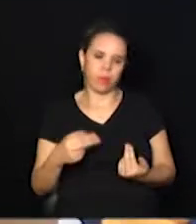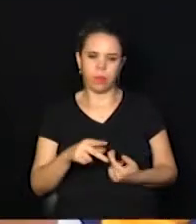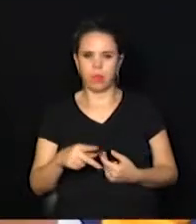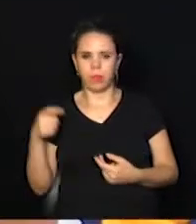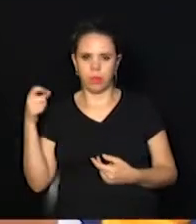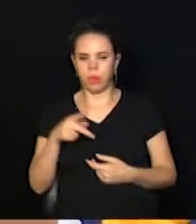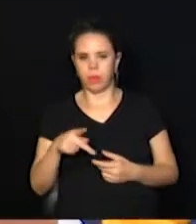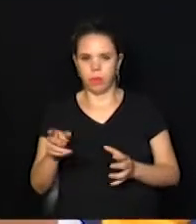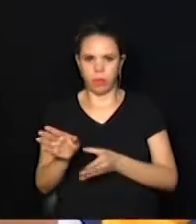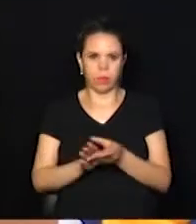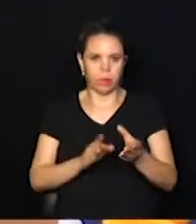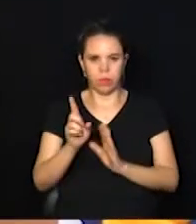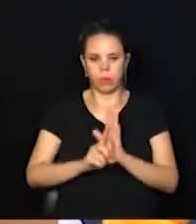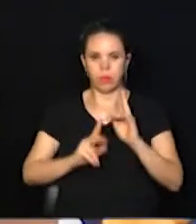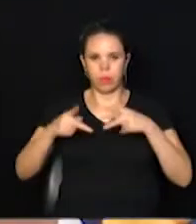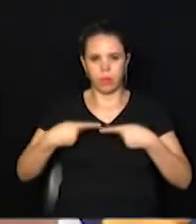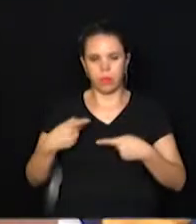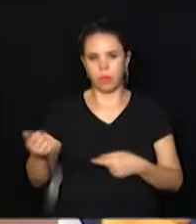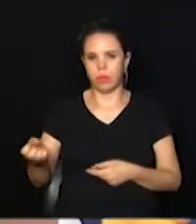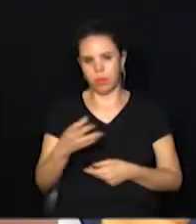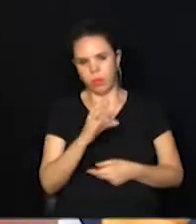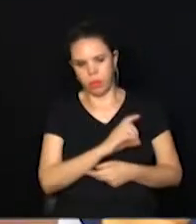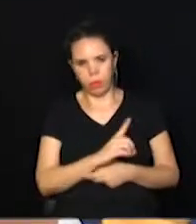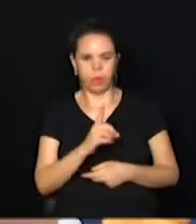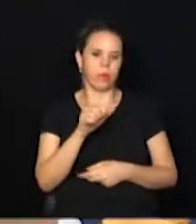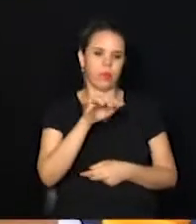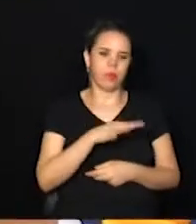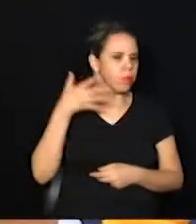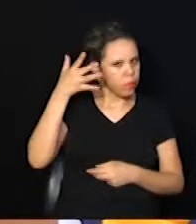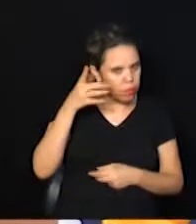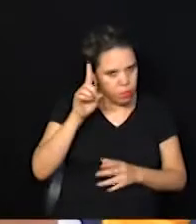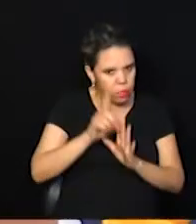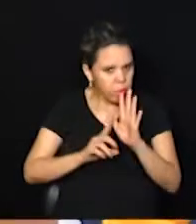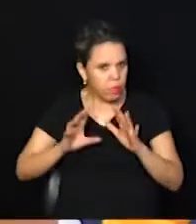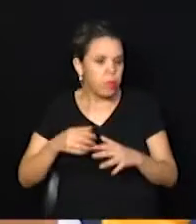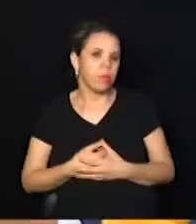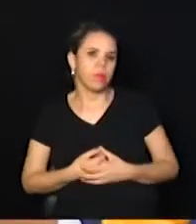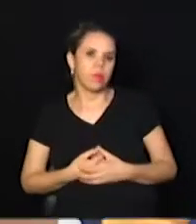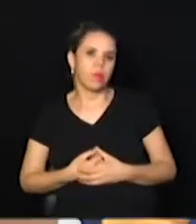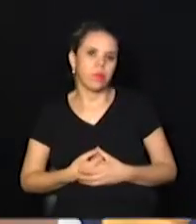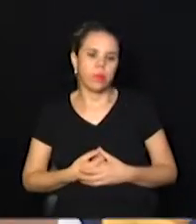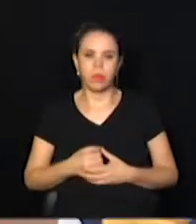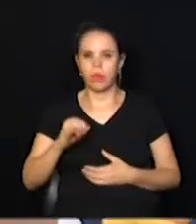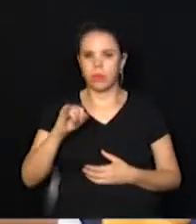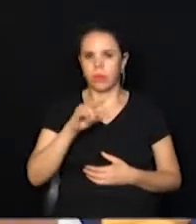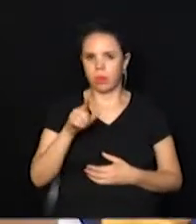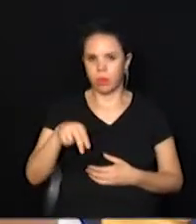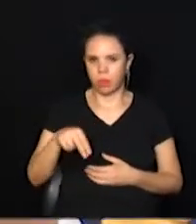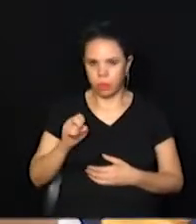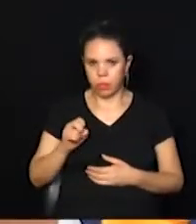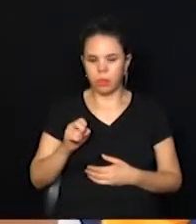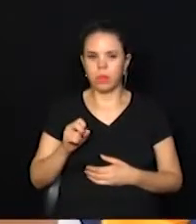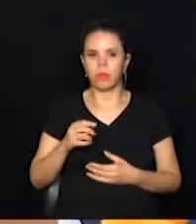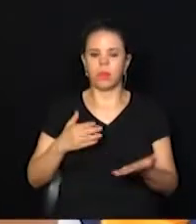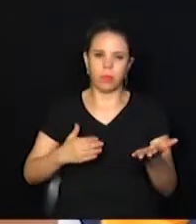Conselho Municipal de Direitos Humanos e atual coordenador geral do Fórum de Direitos Humanos, faço a menção à companheira Isalene, que foi quem sancionou a lei